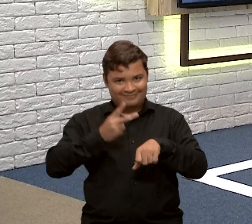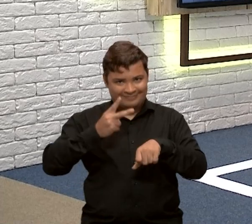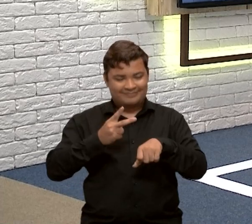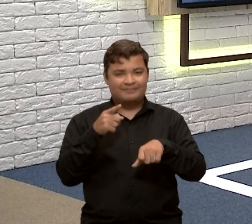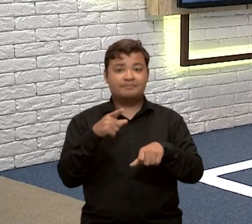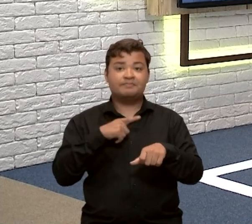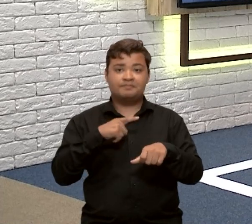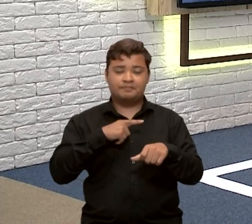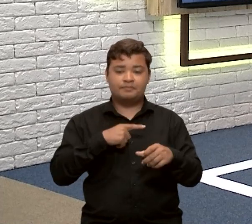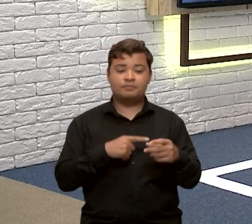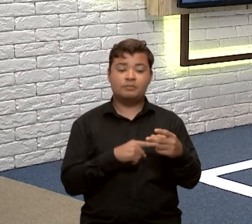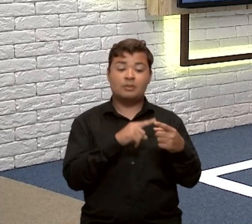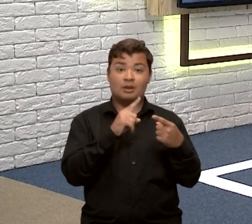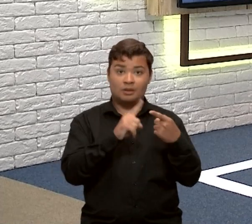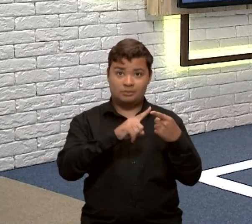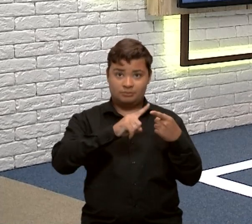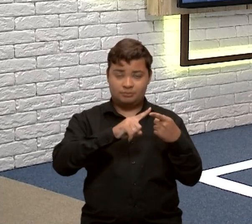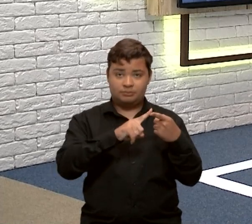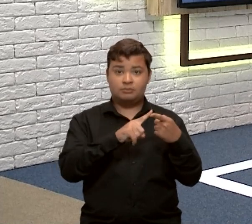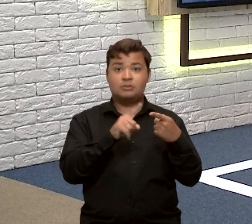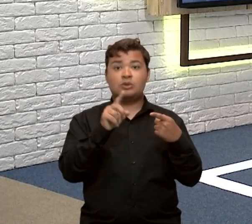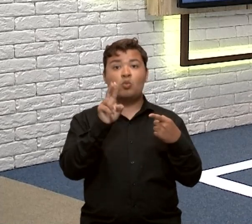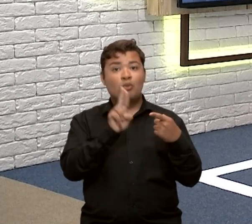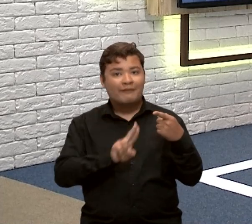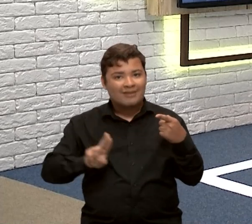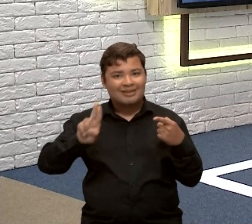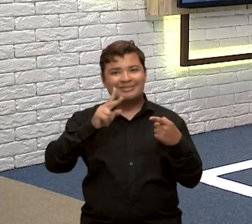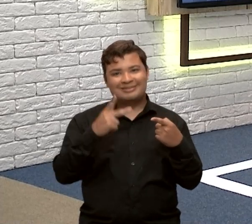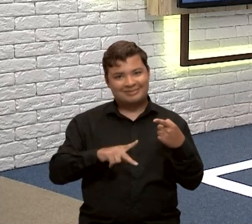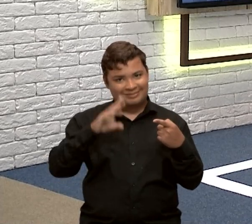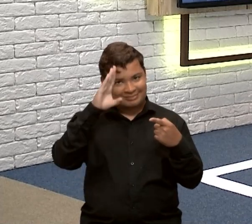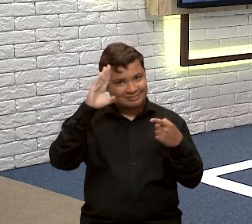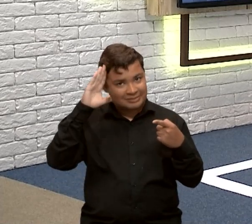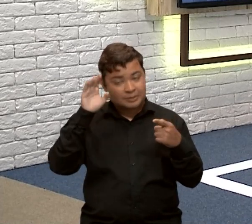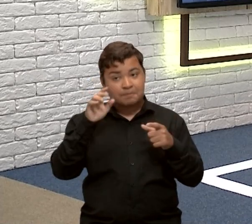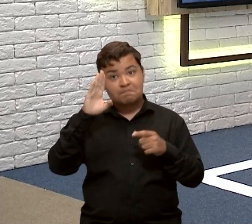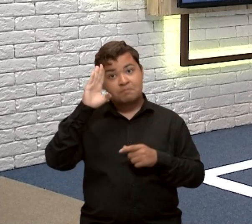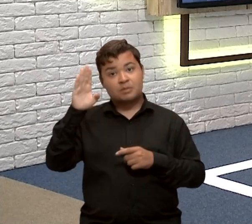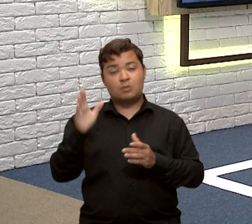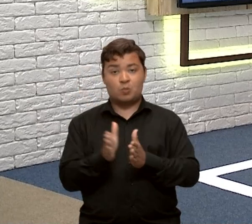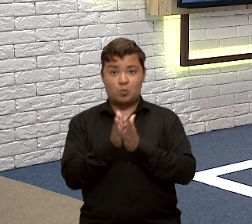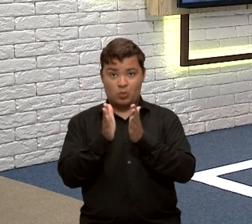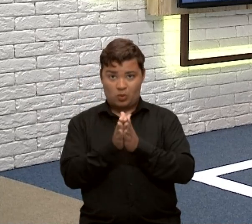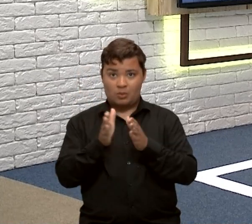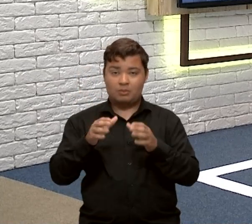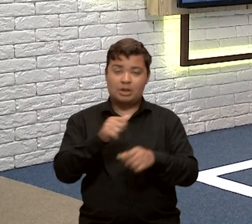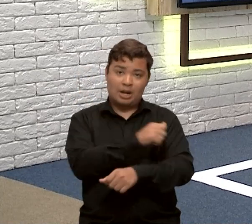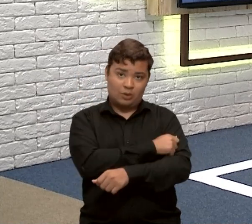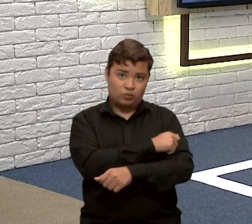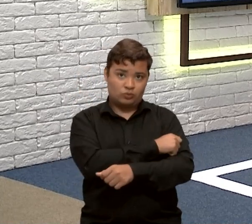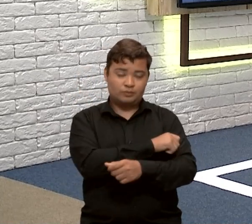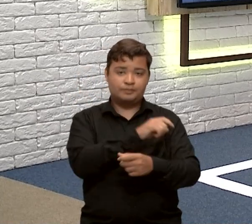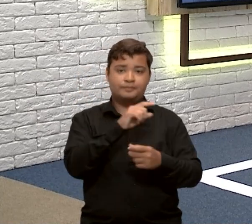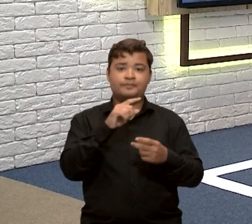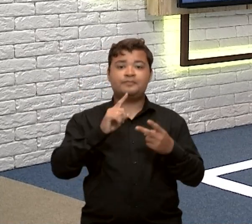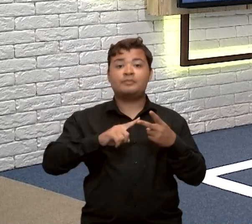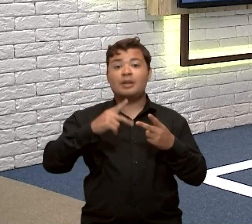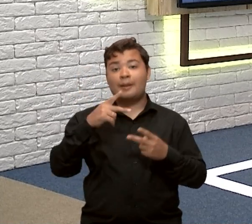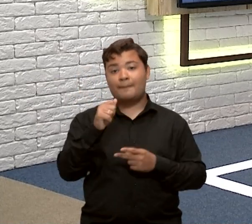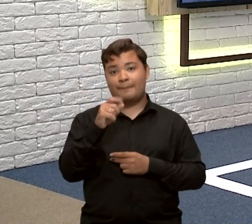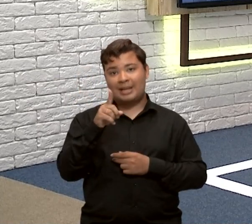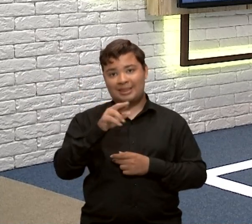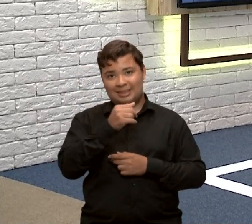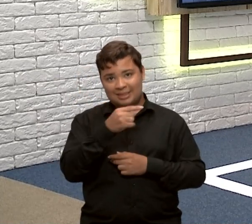que é para a comunidade universitária, preferencialmente para estudantes de baixa renda. E o padrão, que é para atender mais